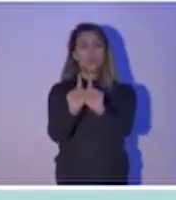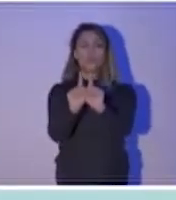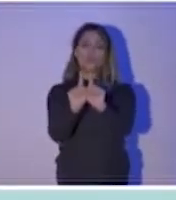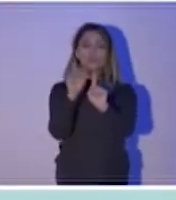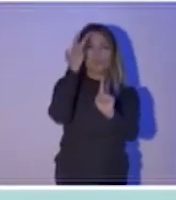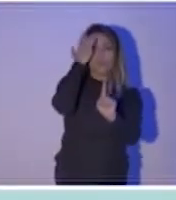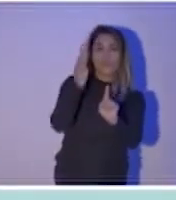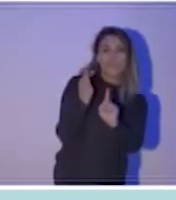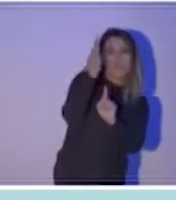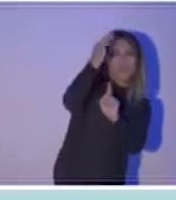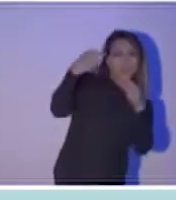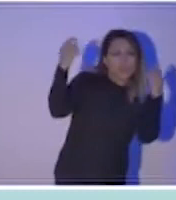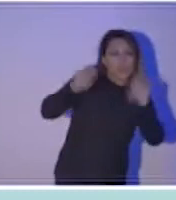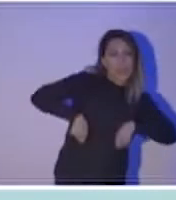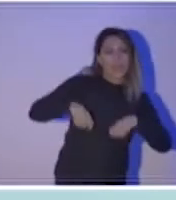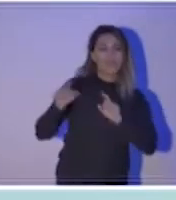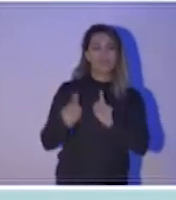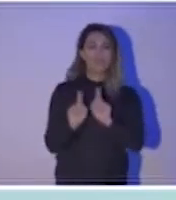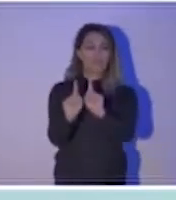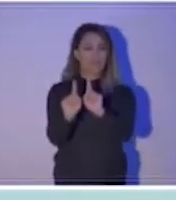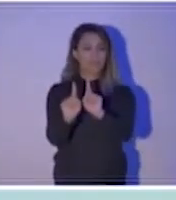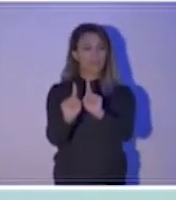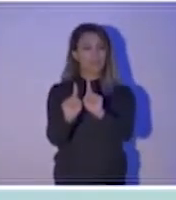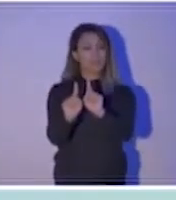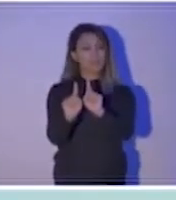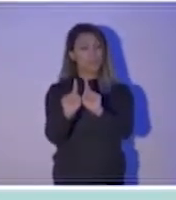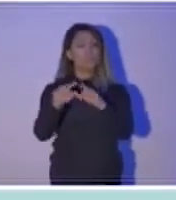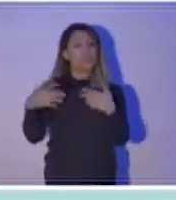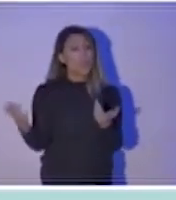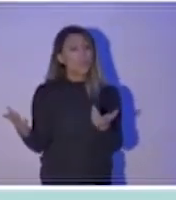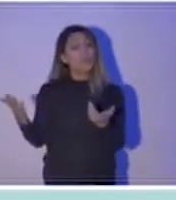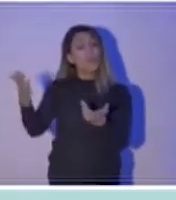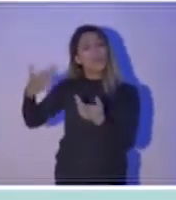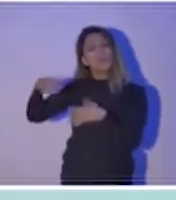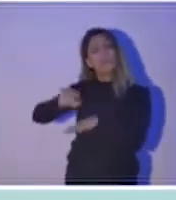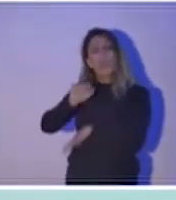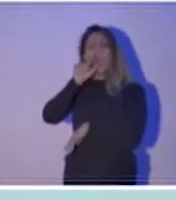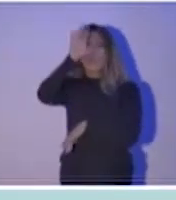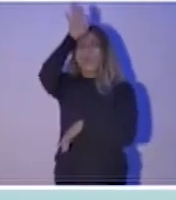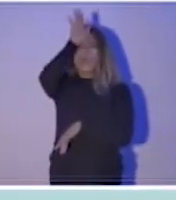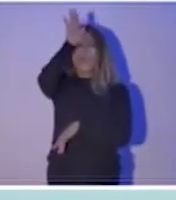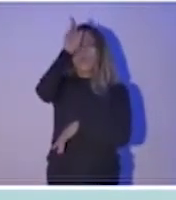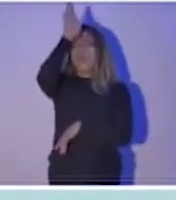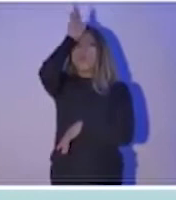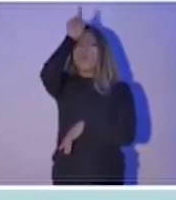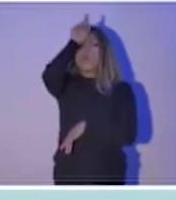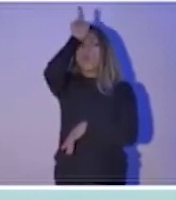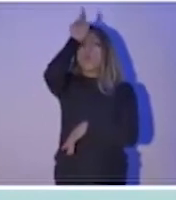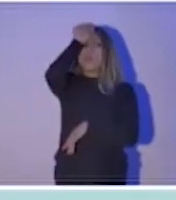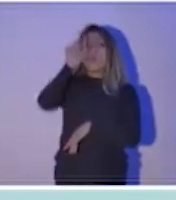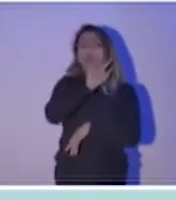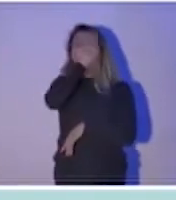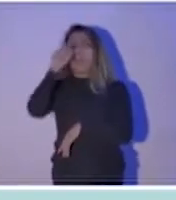que ele e o lance a outro. De um outro galo que apanhe o grito de um galo antes e o lance a